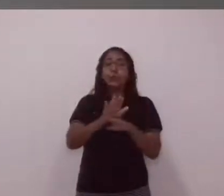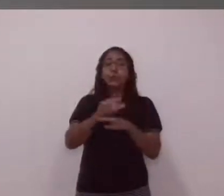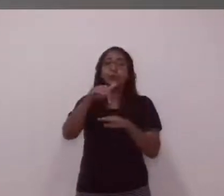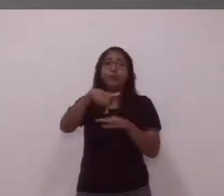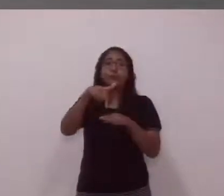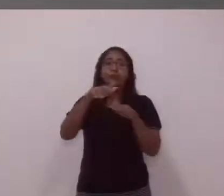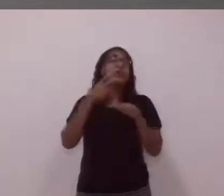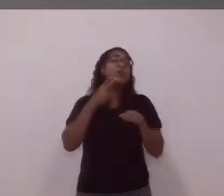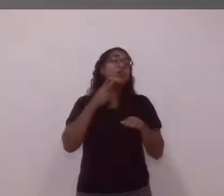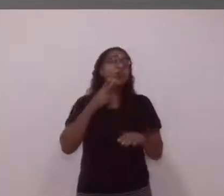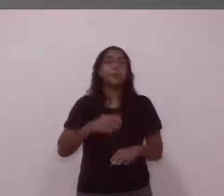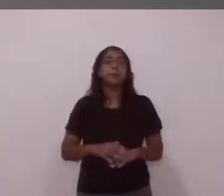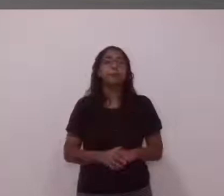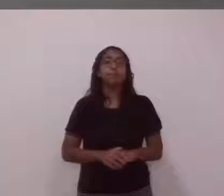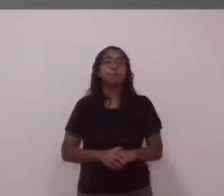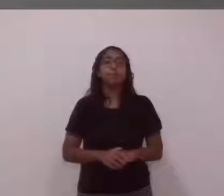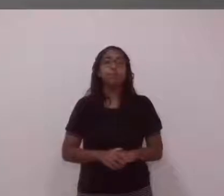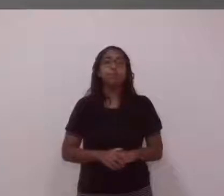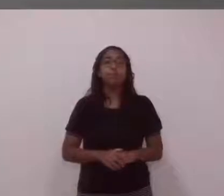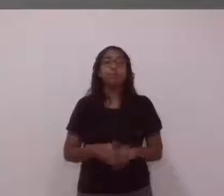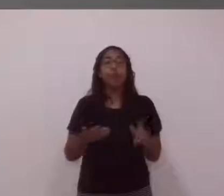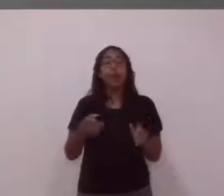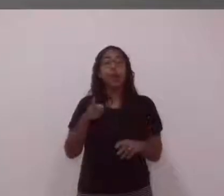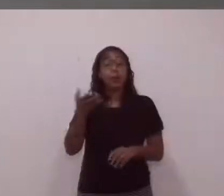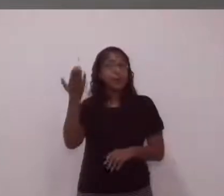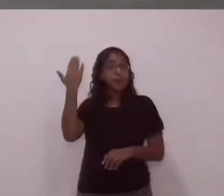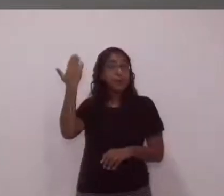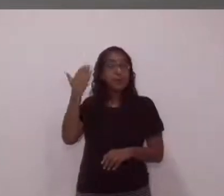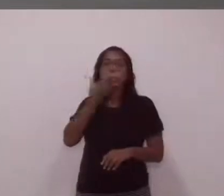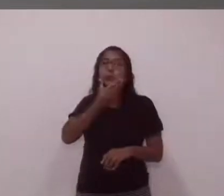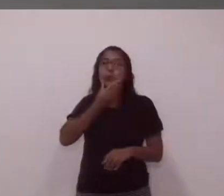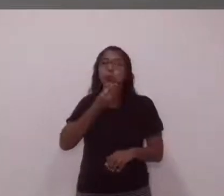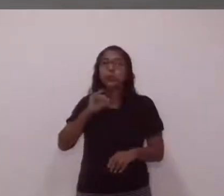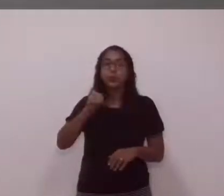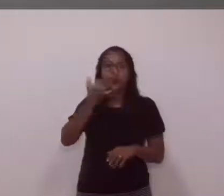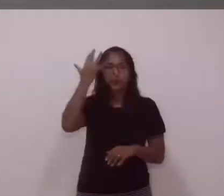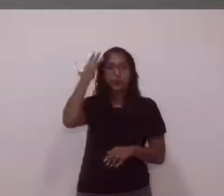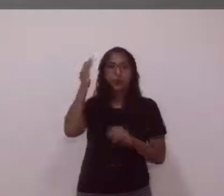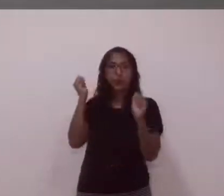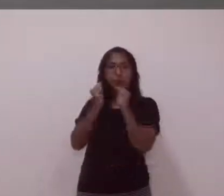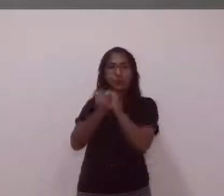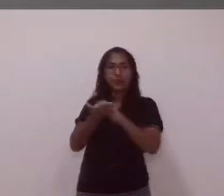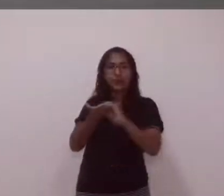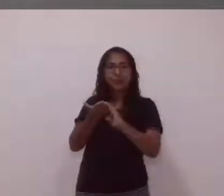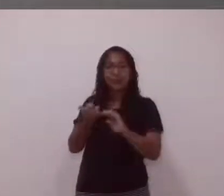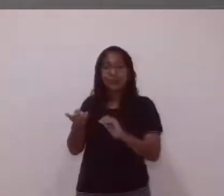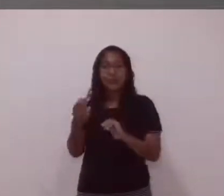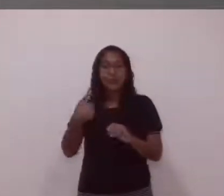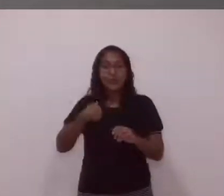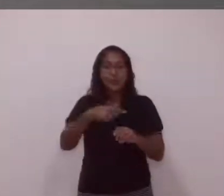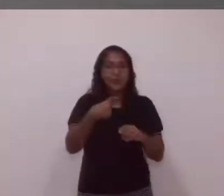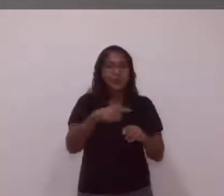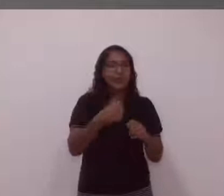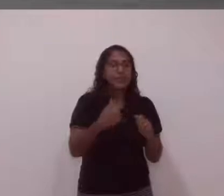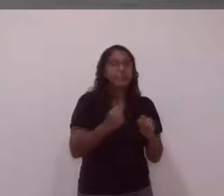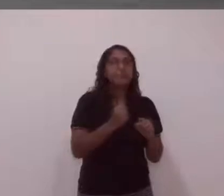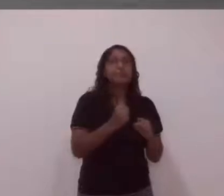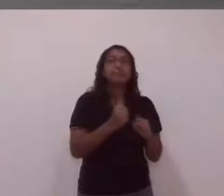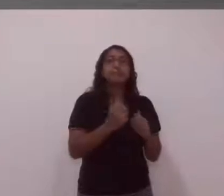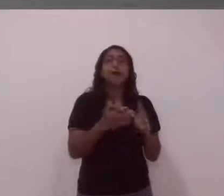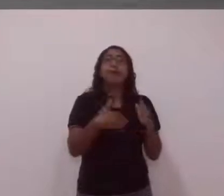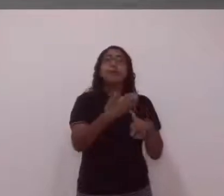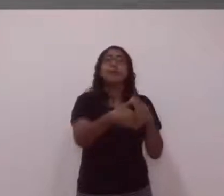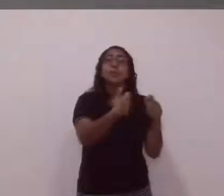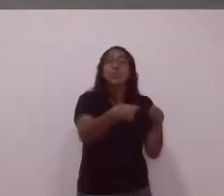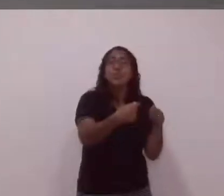correr atrás e assim ele com o secretário na época vamos fazer isso vai dar certo e você acaba depois de fazer um contrato de aluguel eu queria reformar um